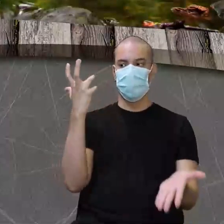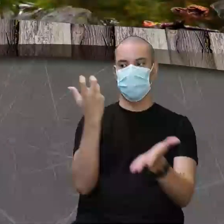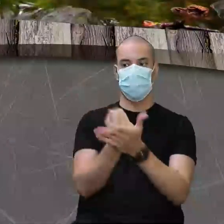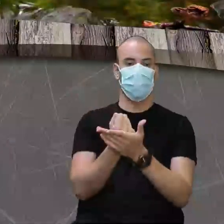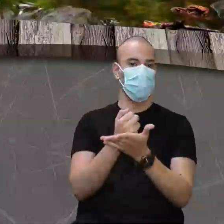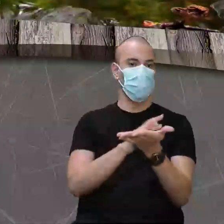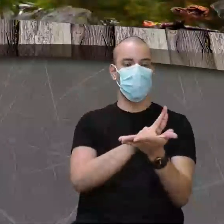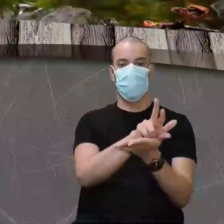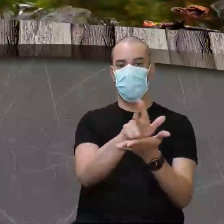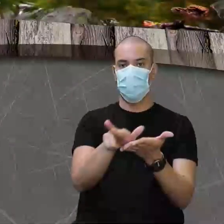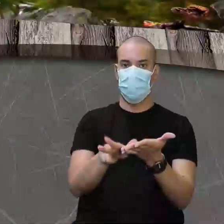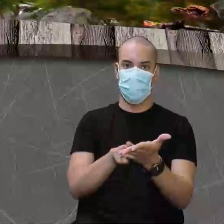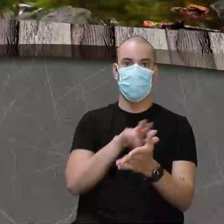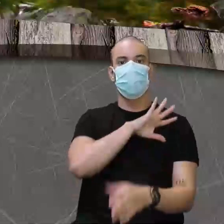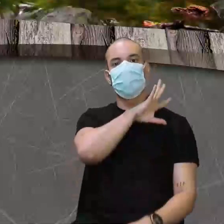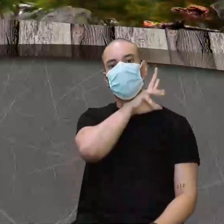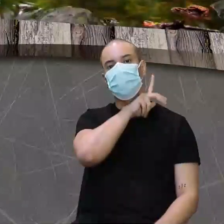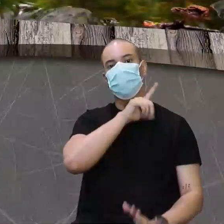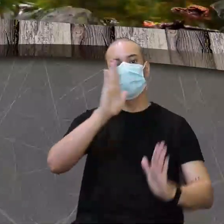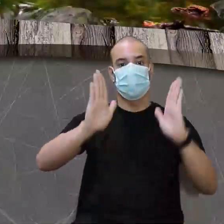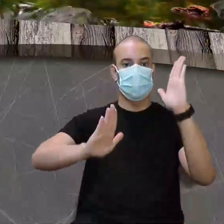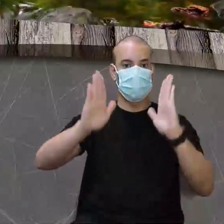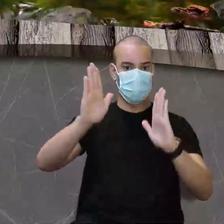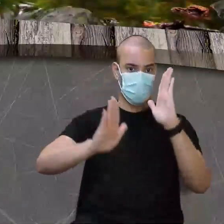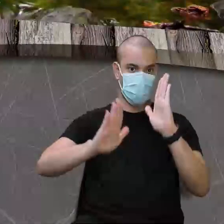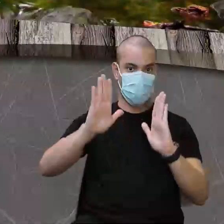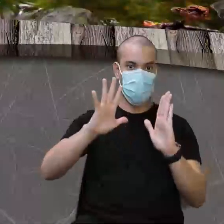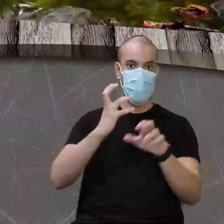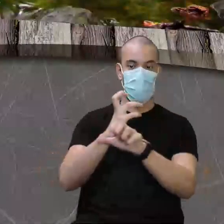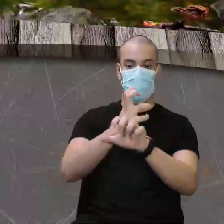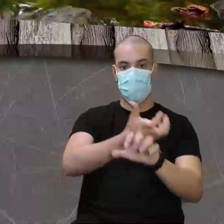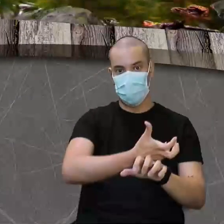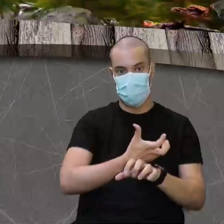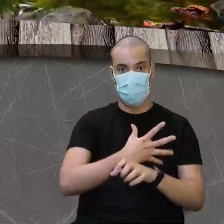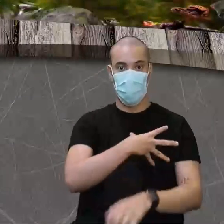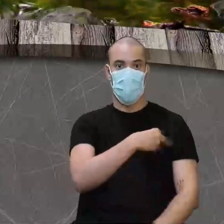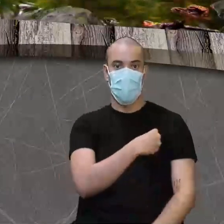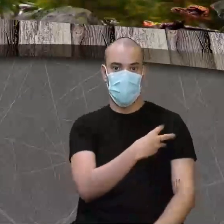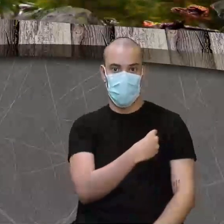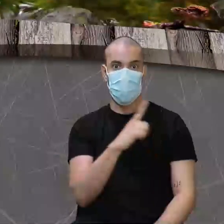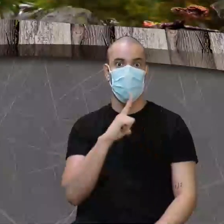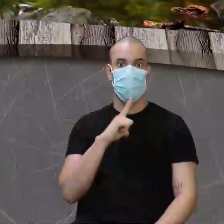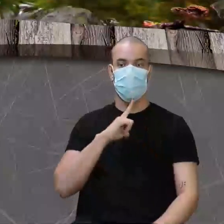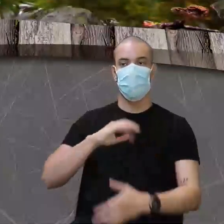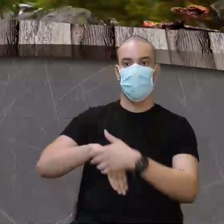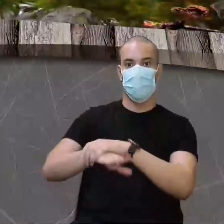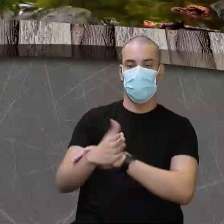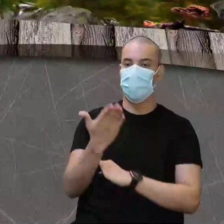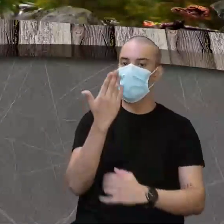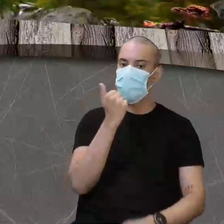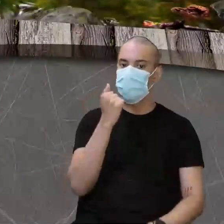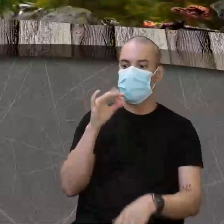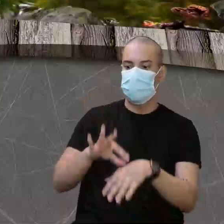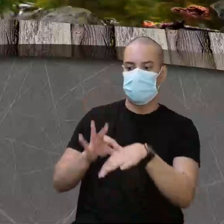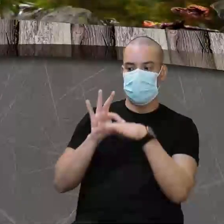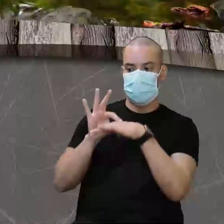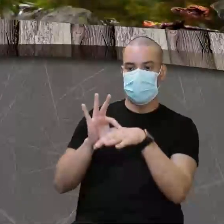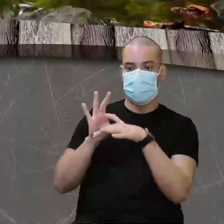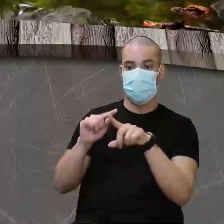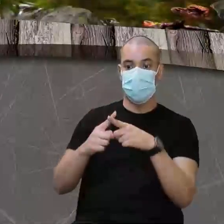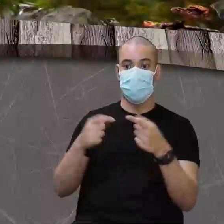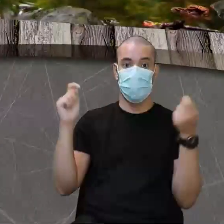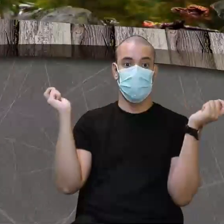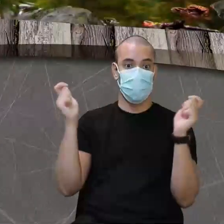para vários animais em períodos de seca, de estiagem, como os mamíferos, têm um hábito alimentar carnívoro e eles